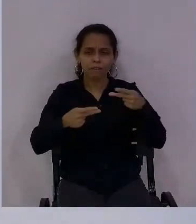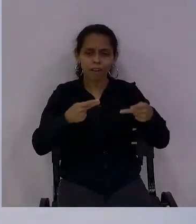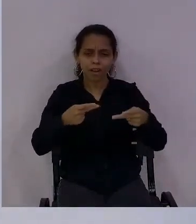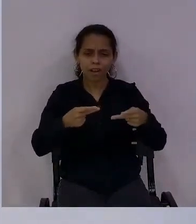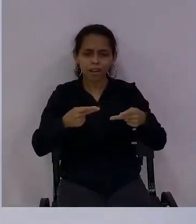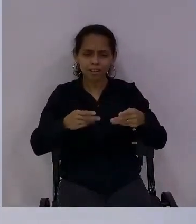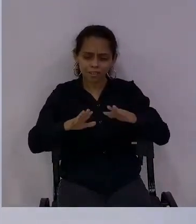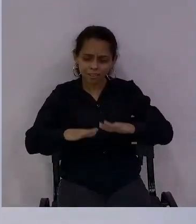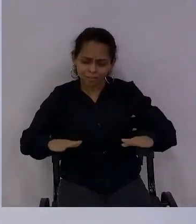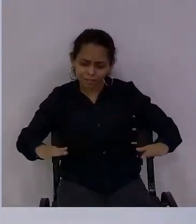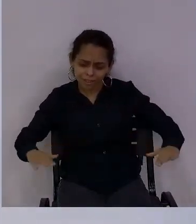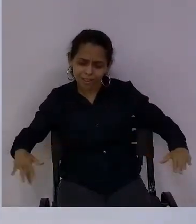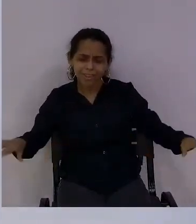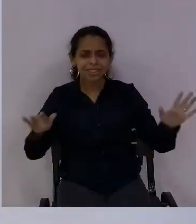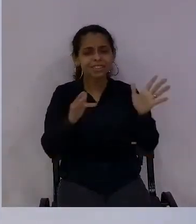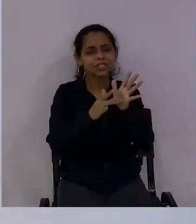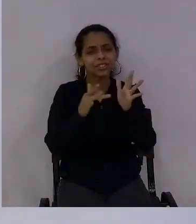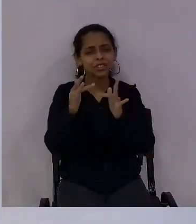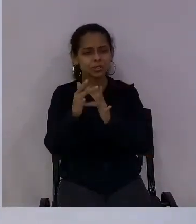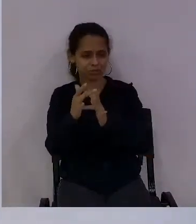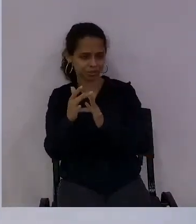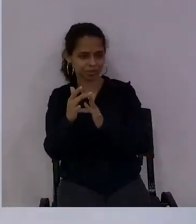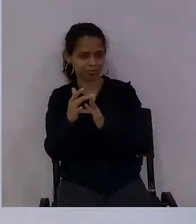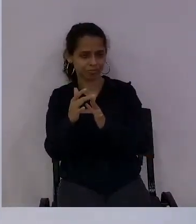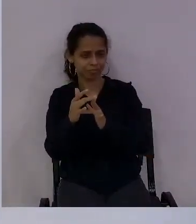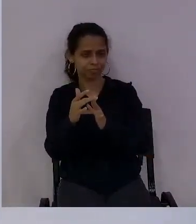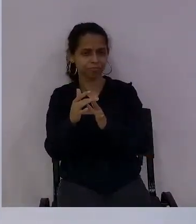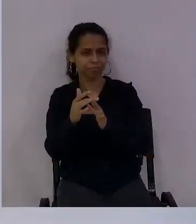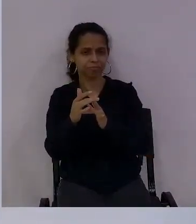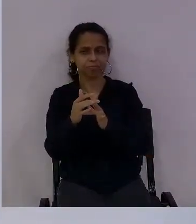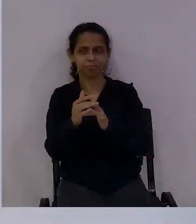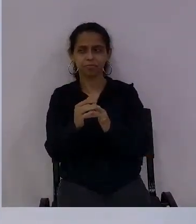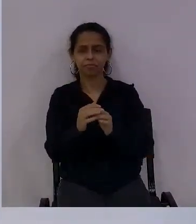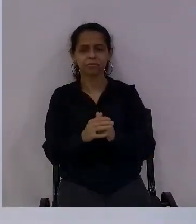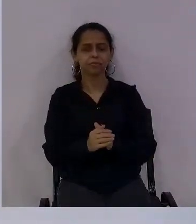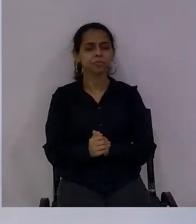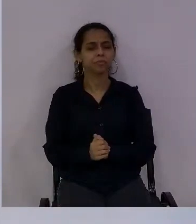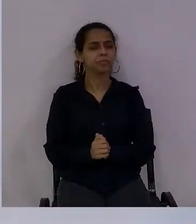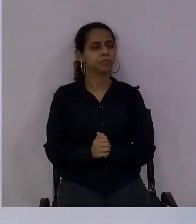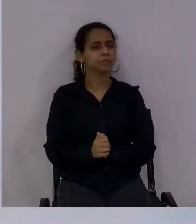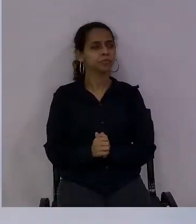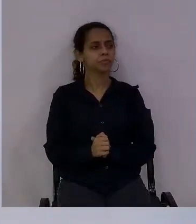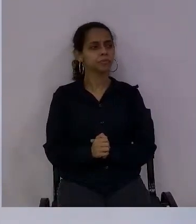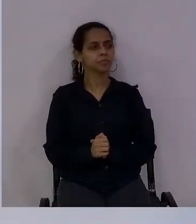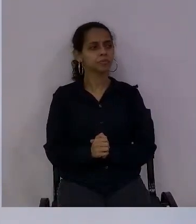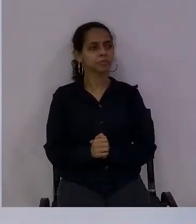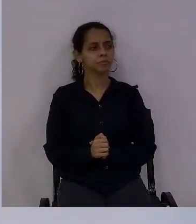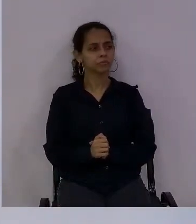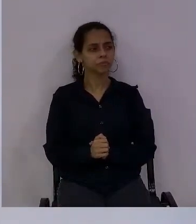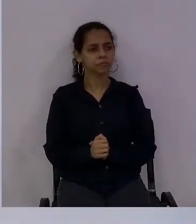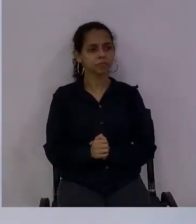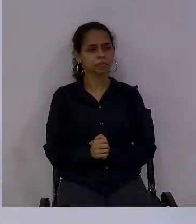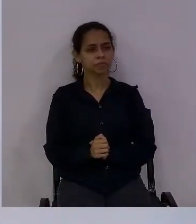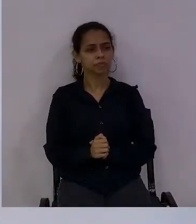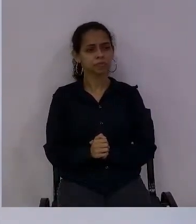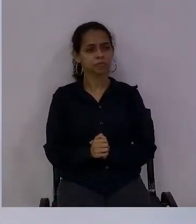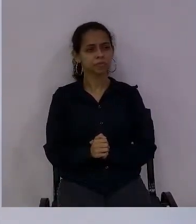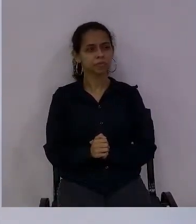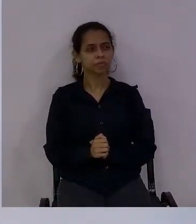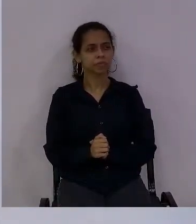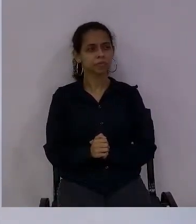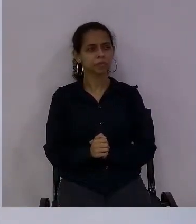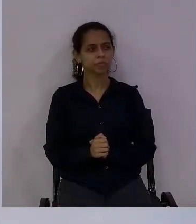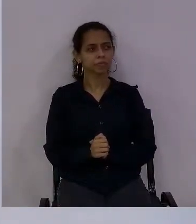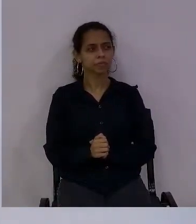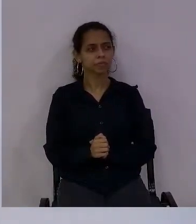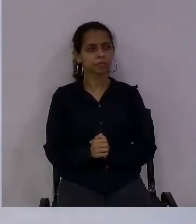de Jesus e o cumprimento dos ritos próprios da sua religião, se